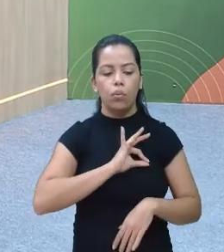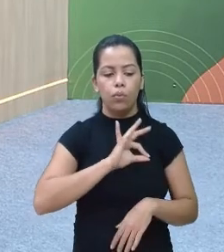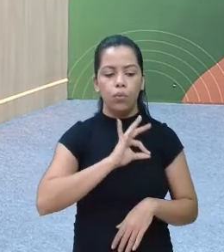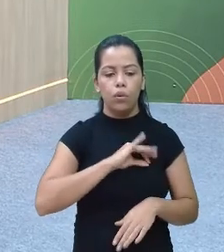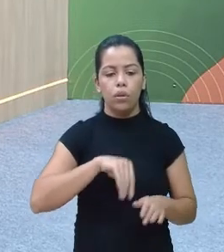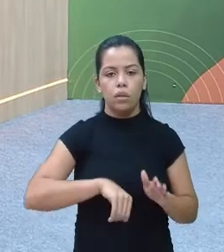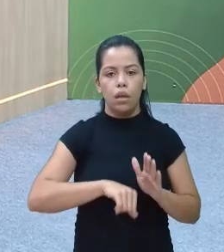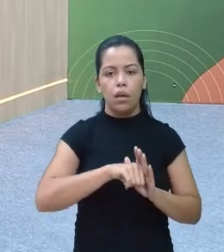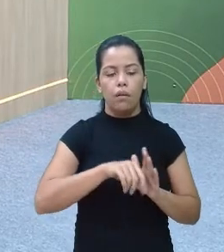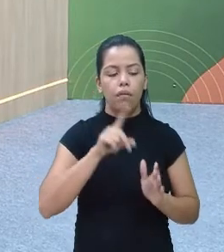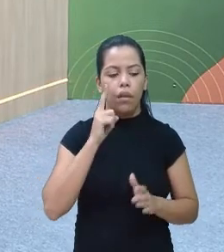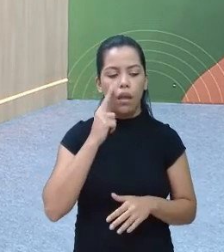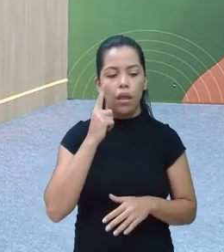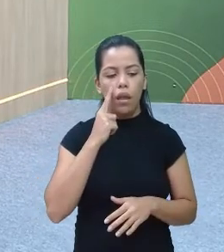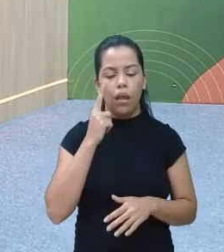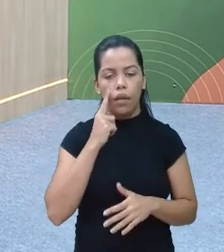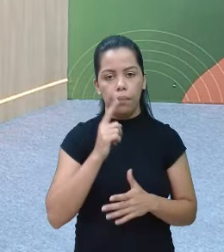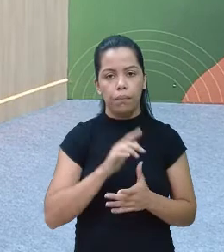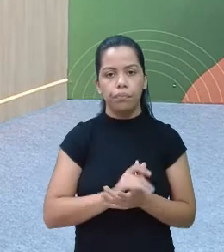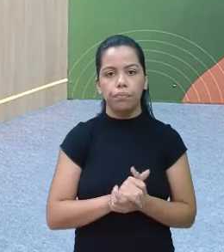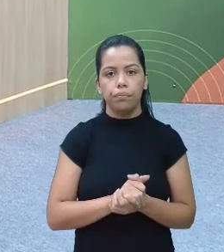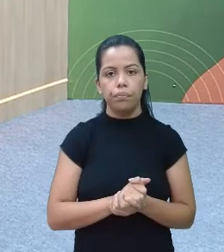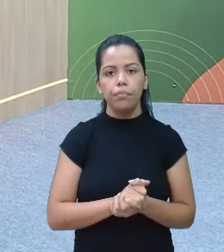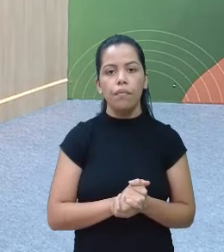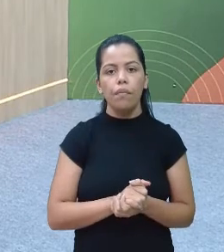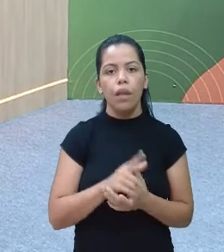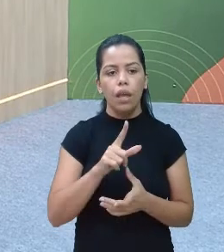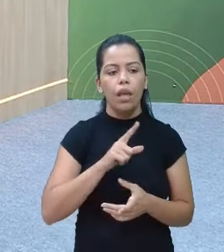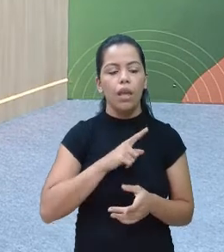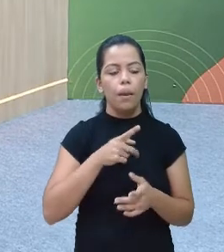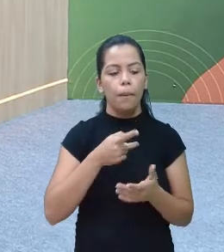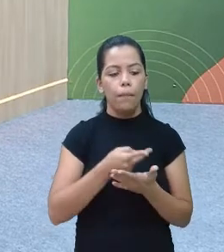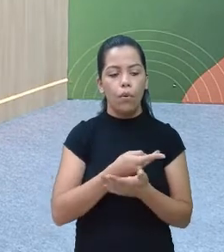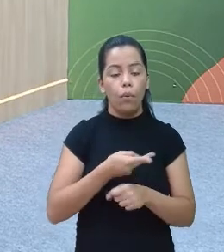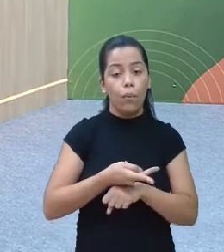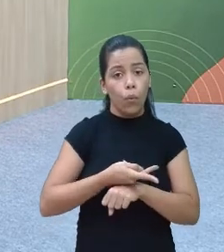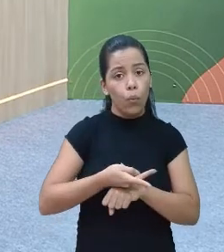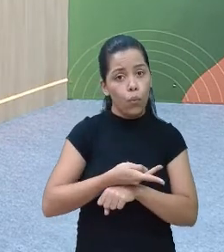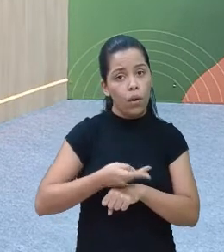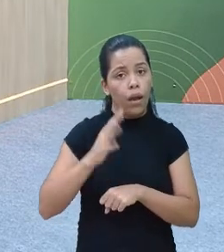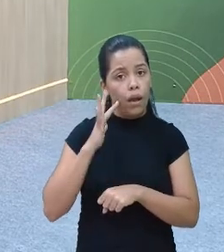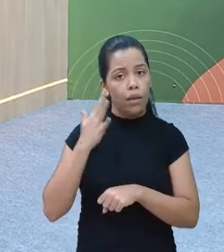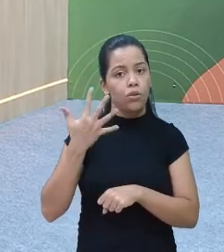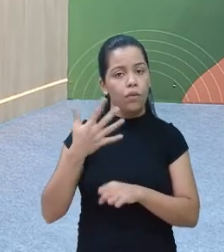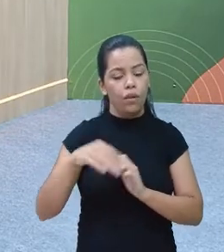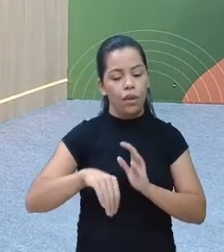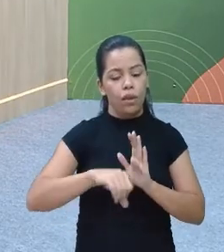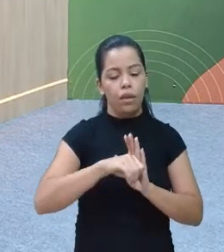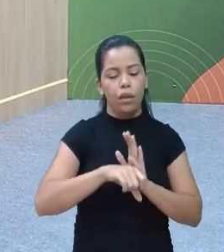criminal digital, e também atrás de soluções para esses crimes, tá certo?